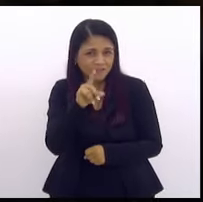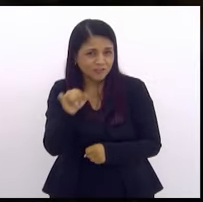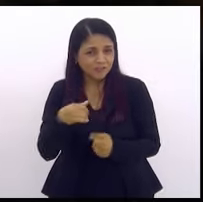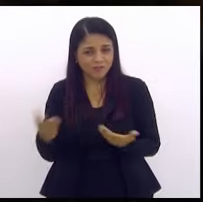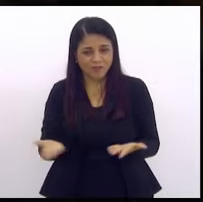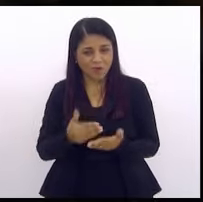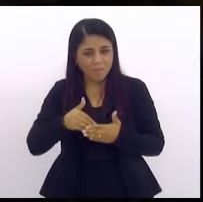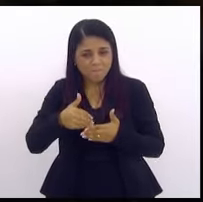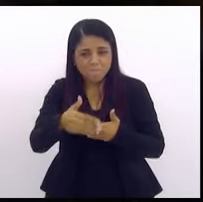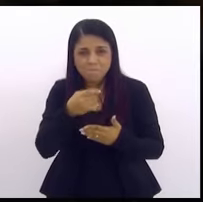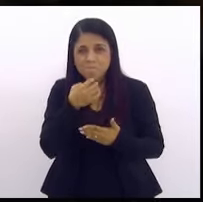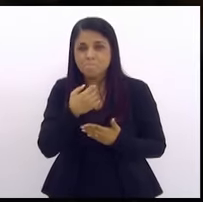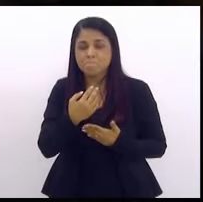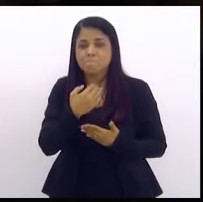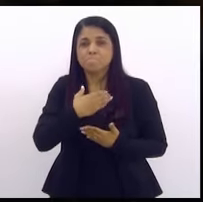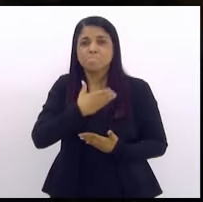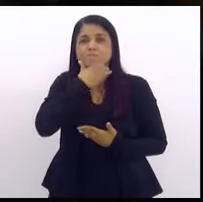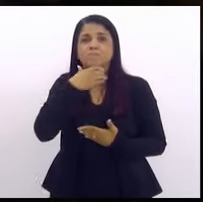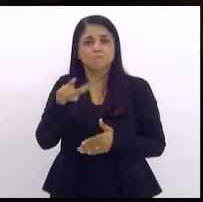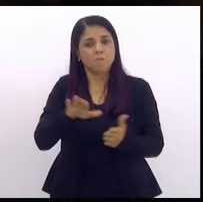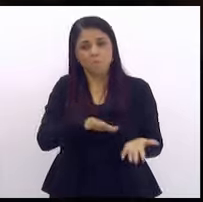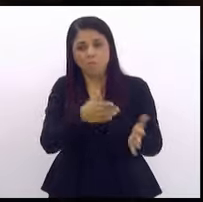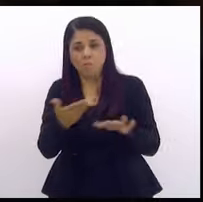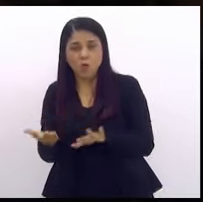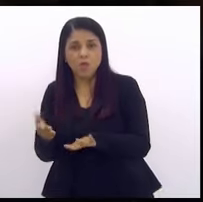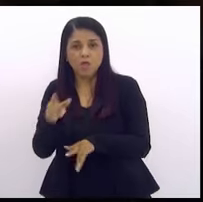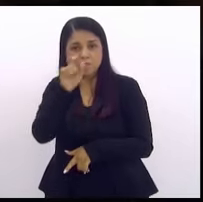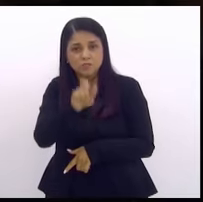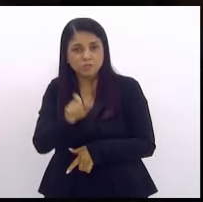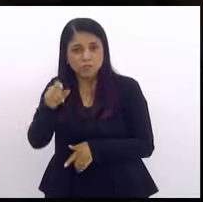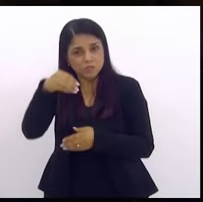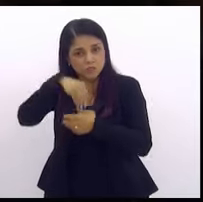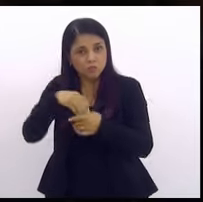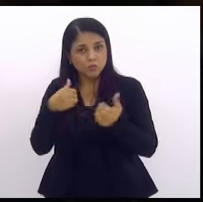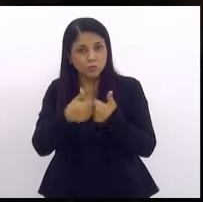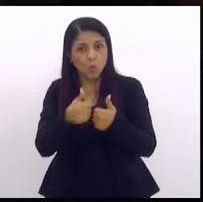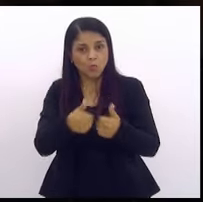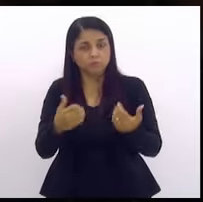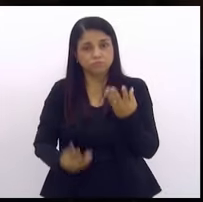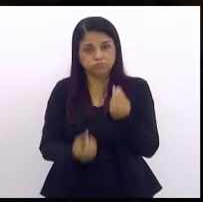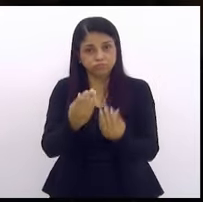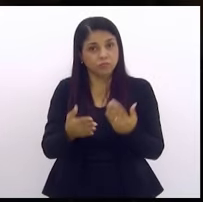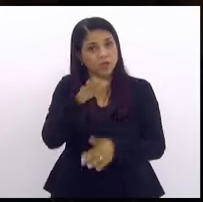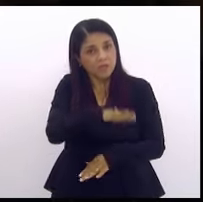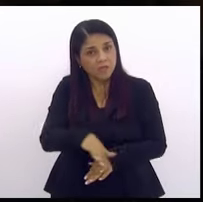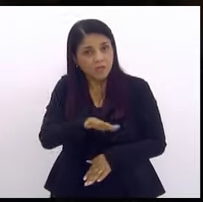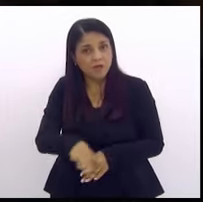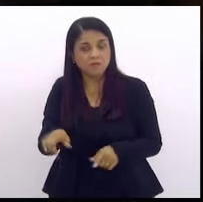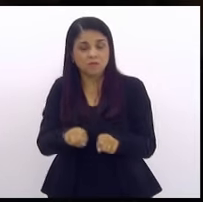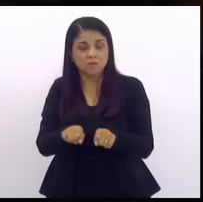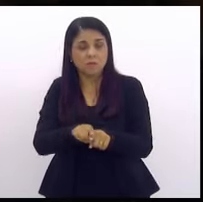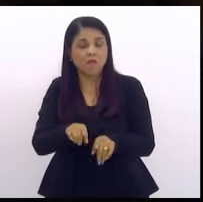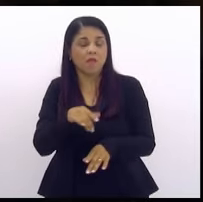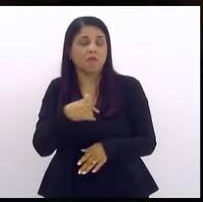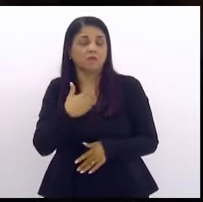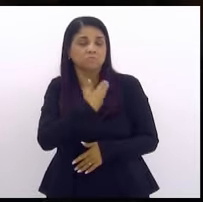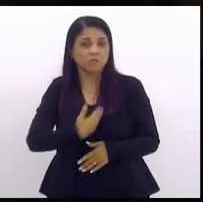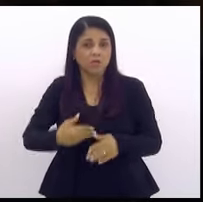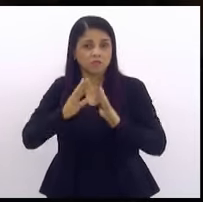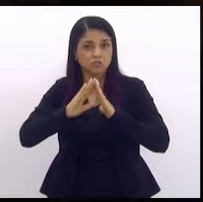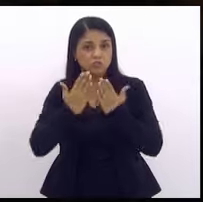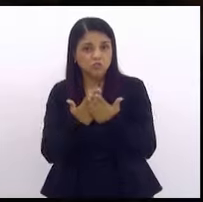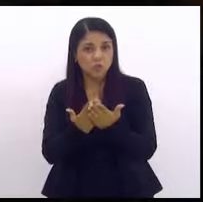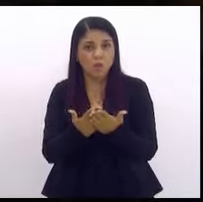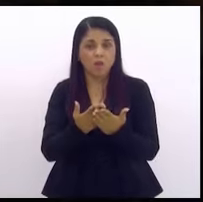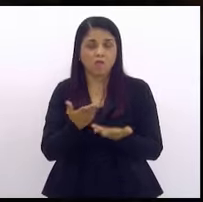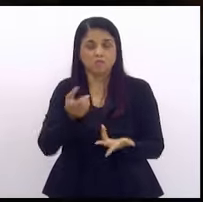uma tragédia. Pode morrer gente pegando fogo dentro de um ônibus, ou podem morrer crianças da rede municipal de ensino num